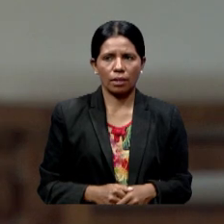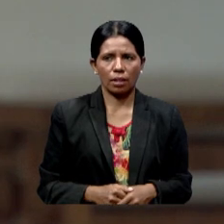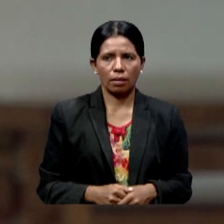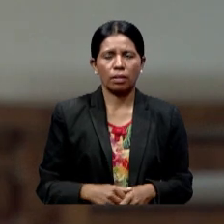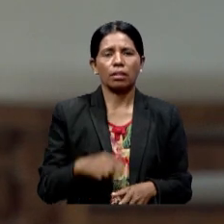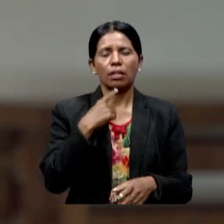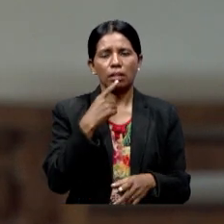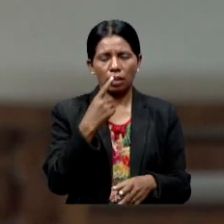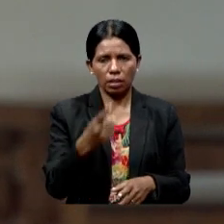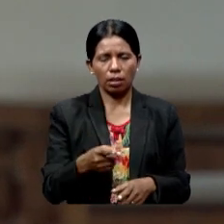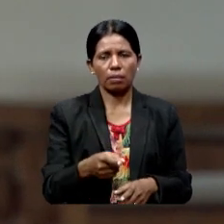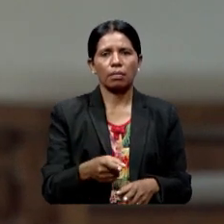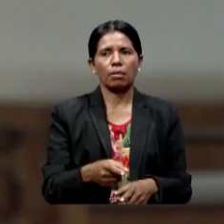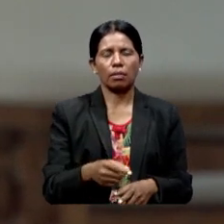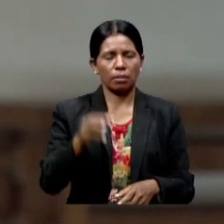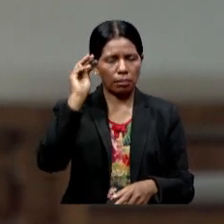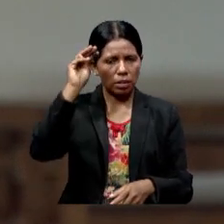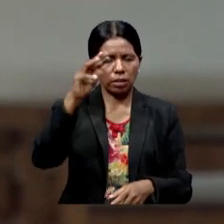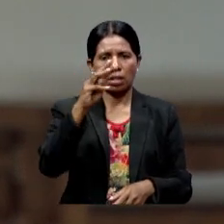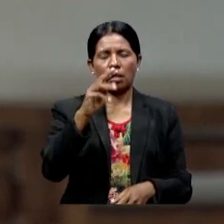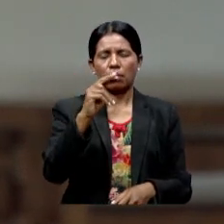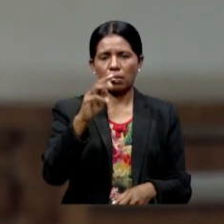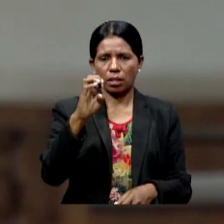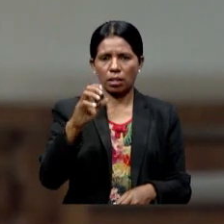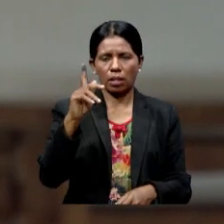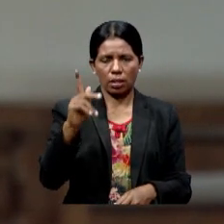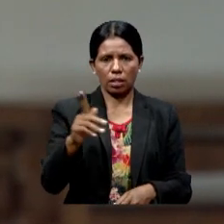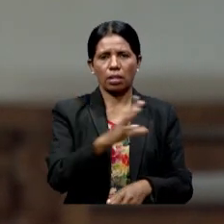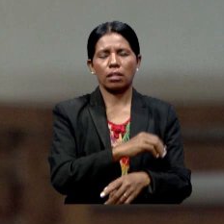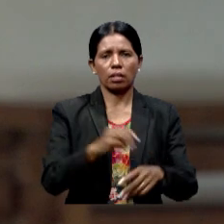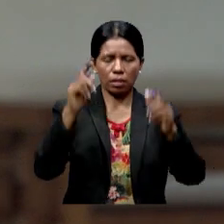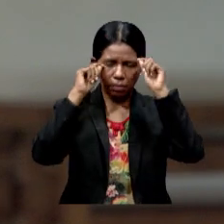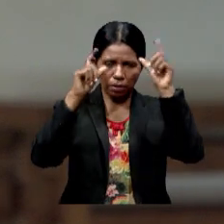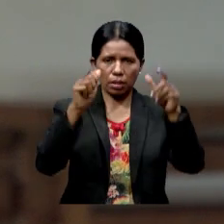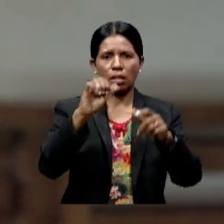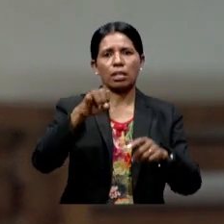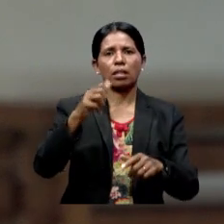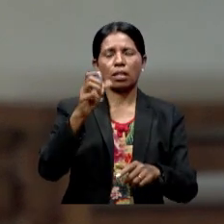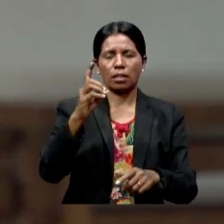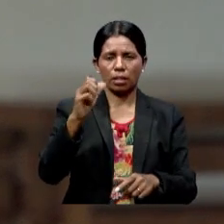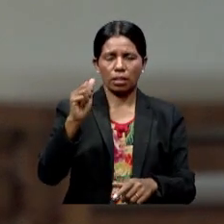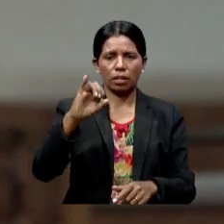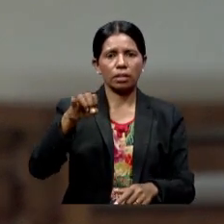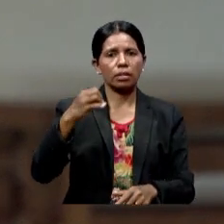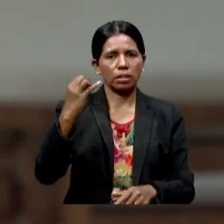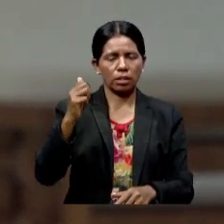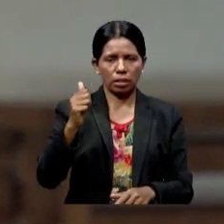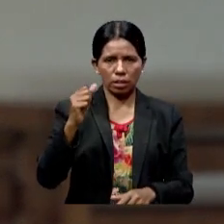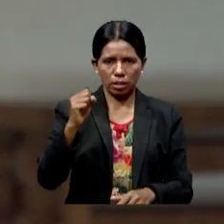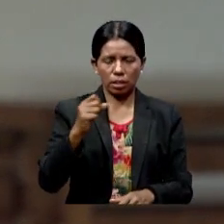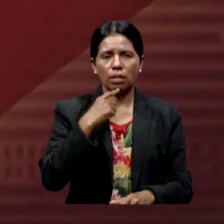Hatamba preocupação ne, ministra negócio estrangeiro no cooperação Timor-Leste, Adalgisa Xavier Reis Magno